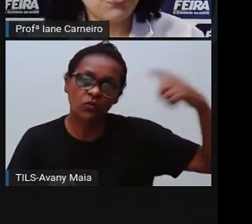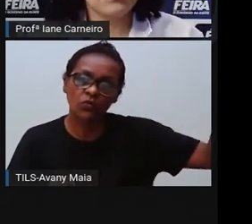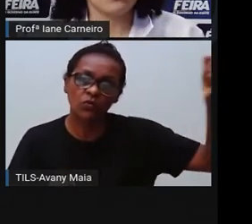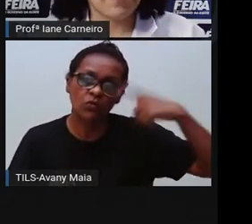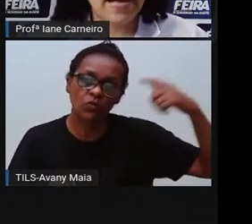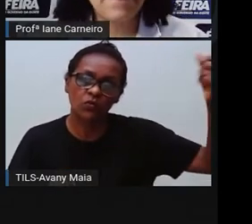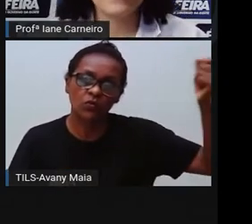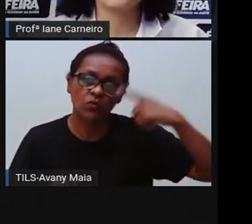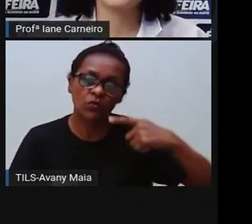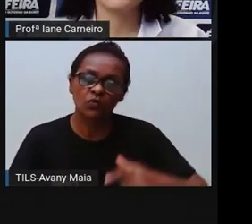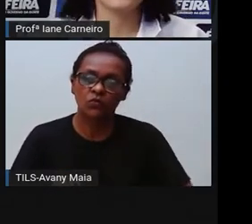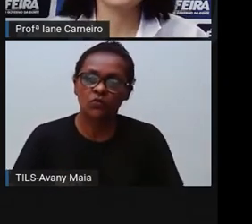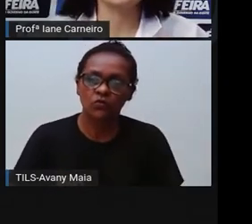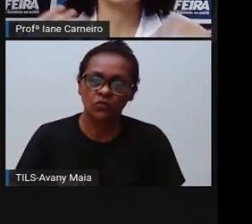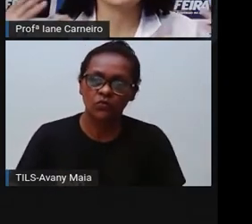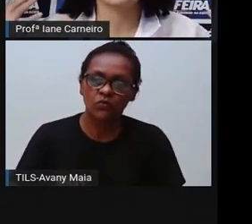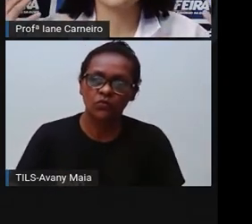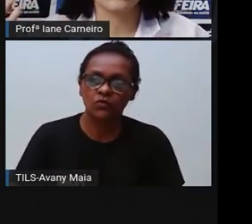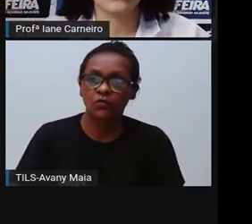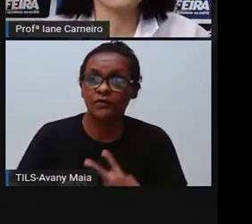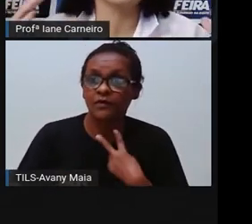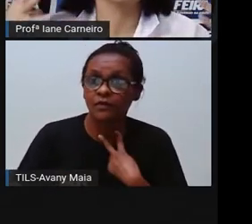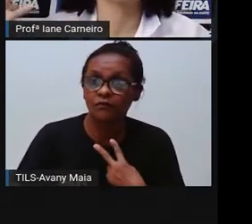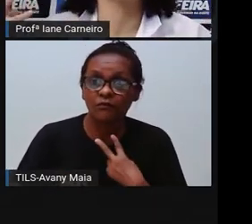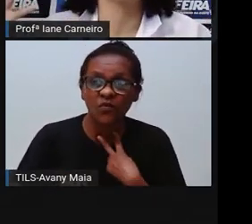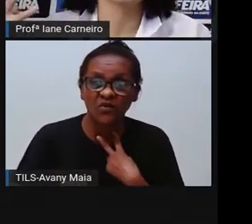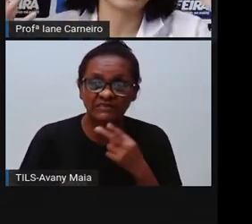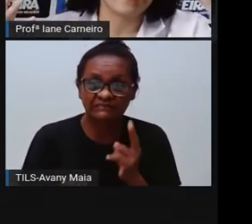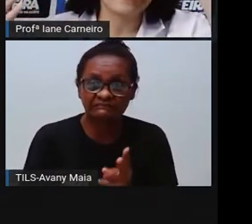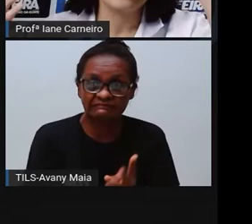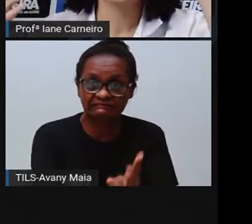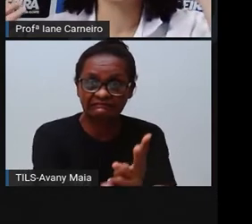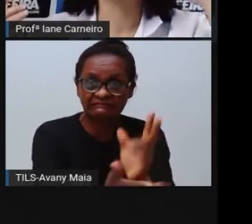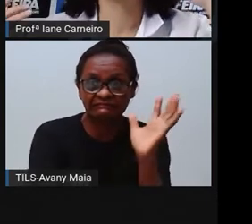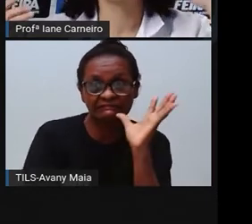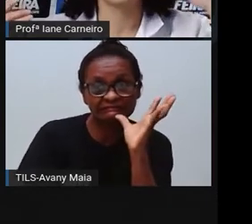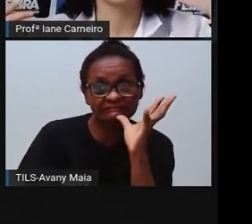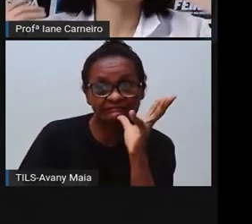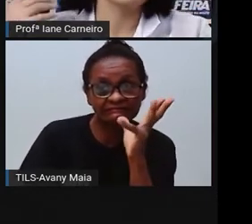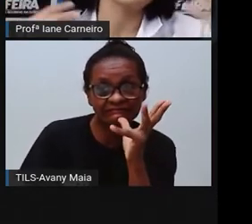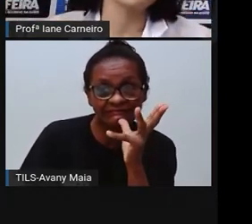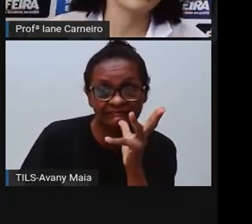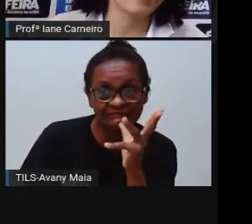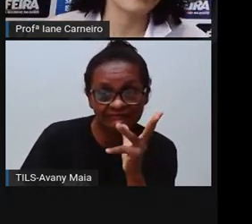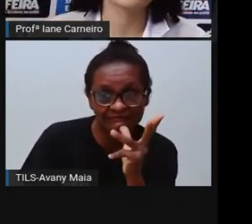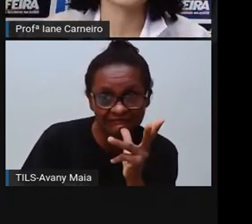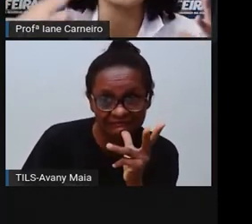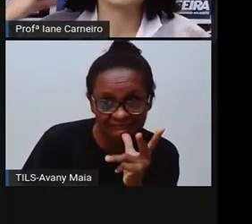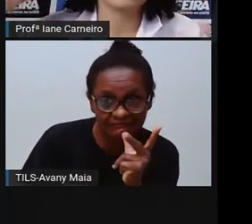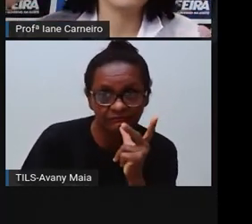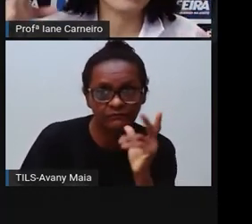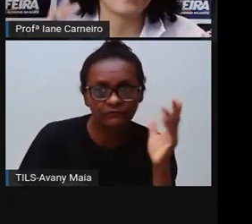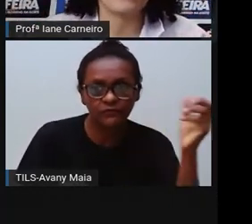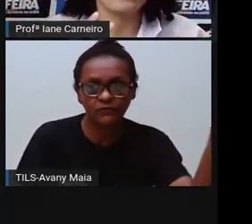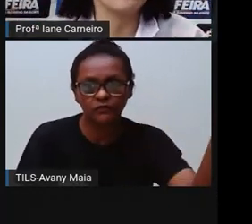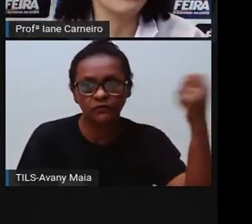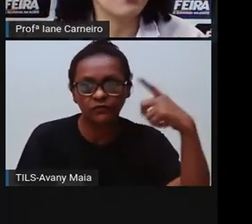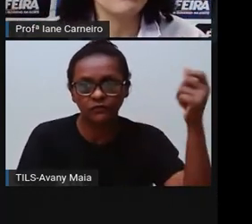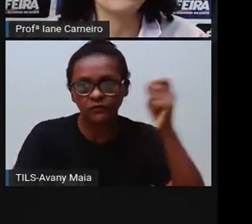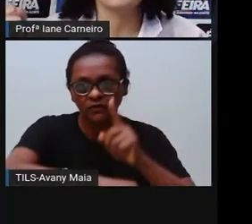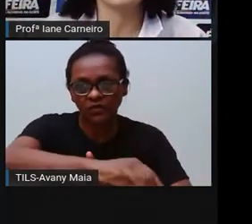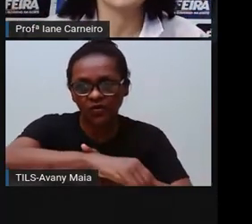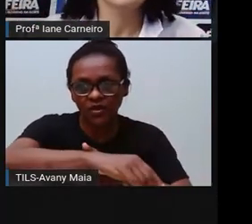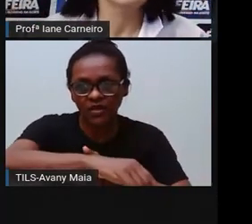bom a gente tomar, mas a gente não pode se expor, a gente não pode ficar tomando sol em determinados horários, principalmente no horário perto